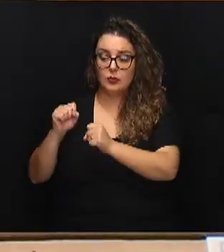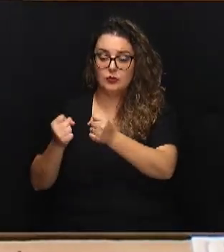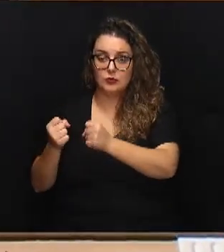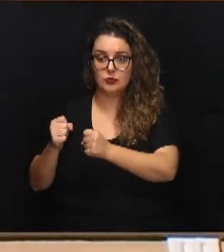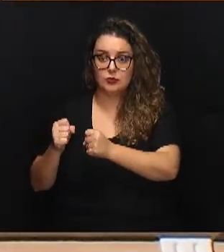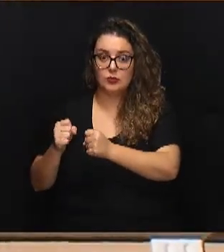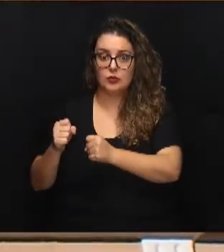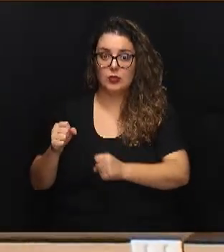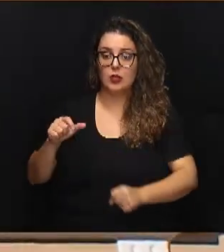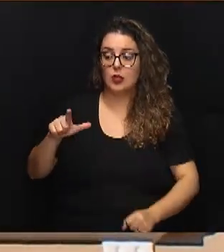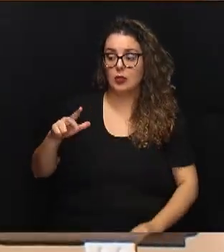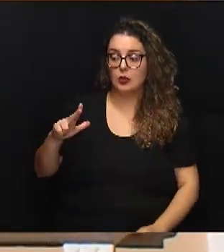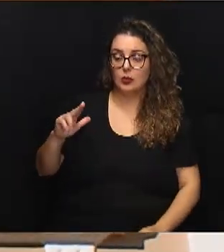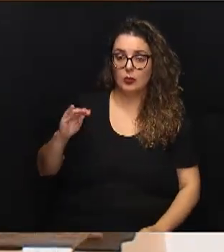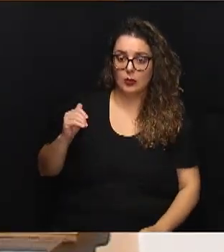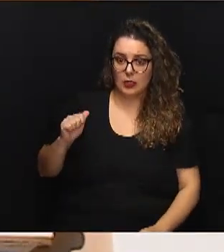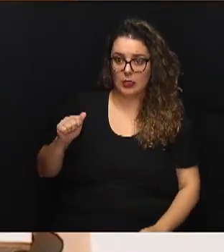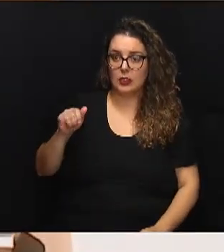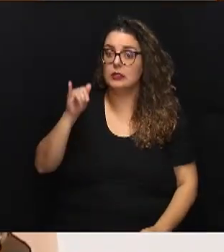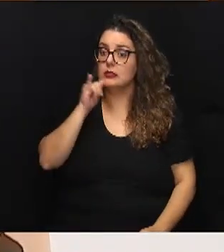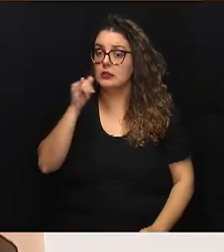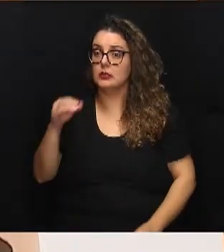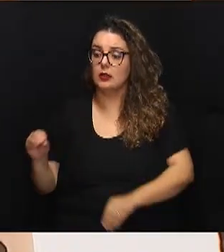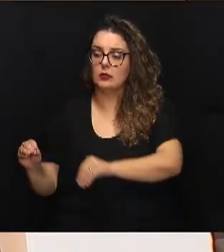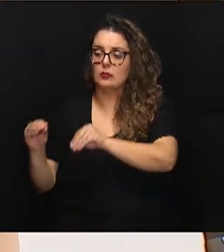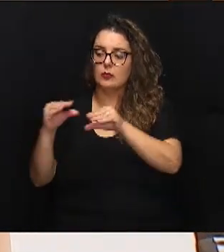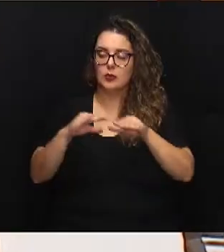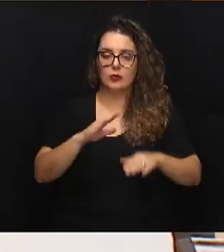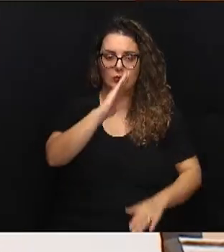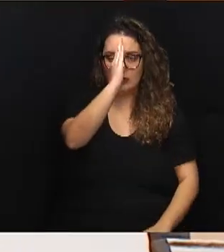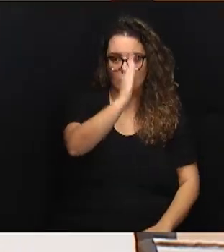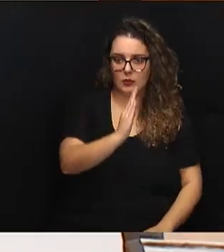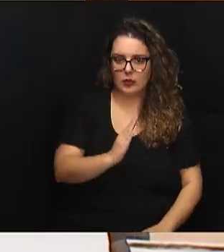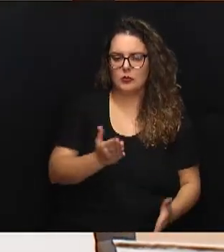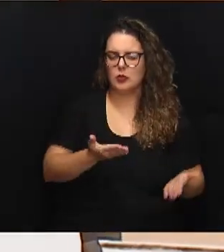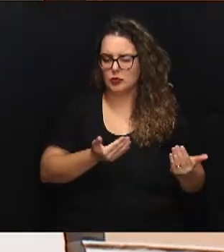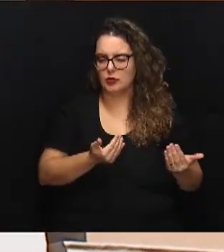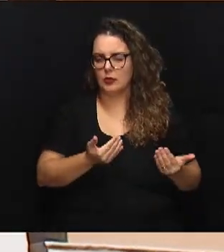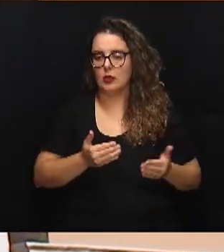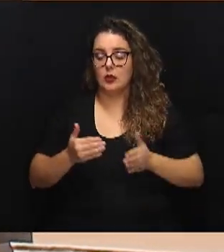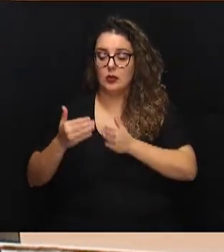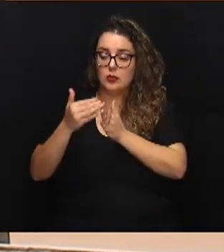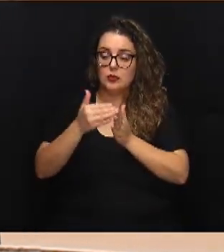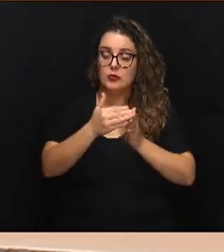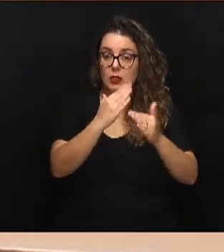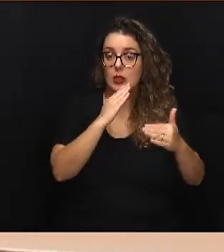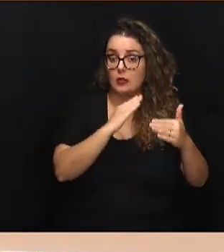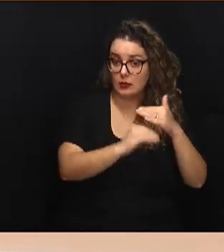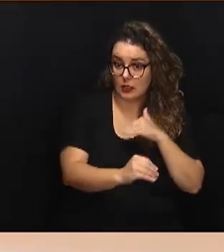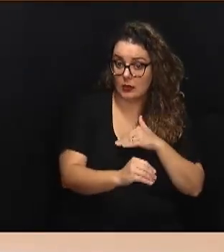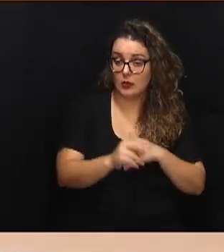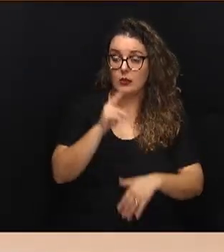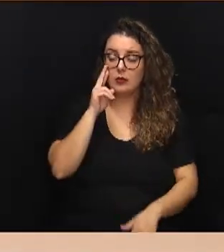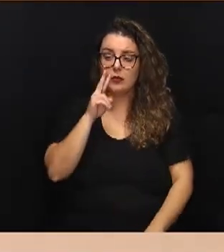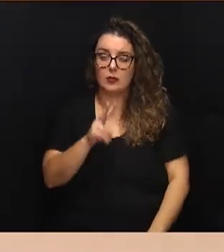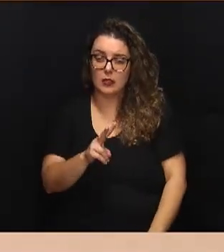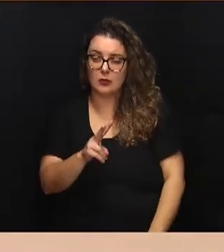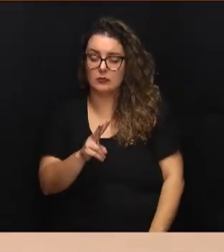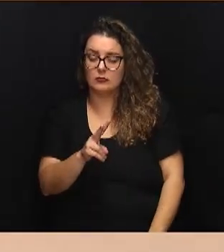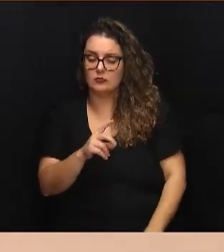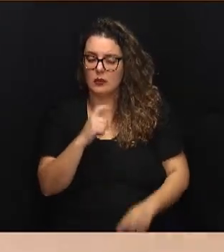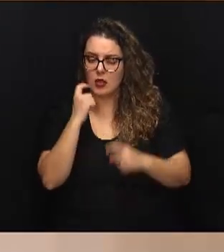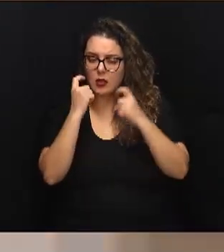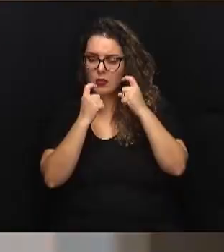de Lucca, da Itália para cá, bem jovem. Os imigrantes, eles eram assim vistos com certo receio